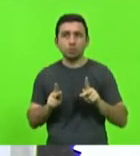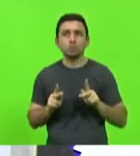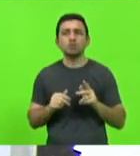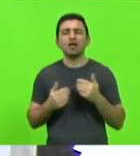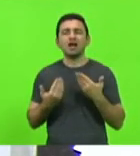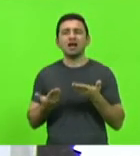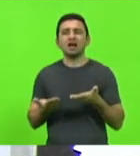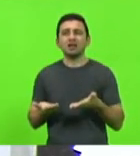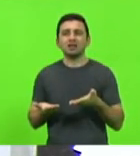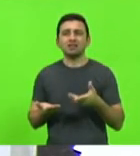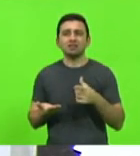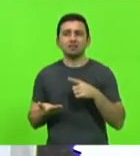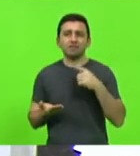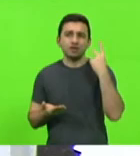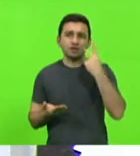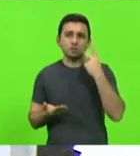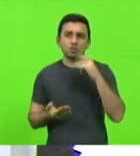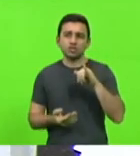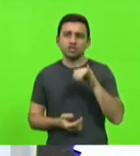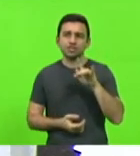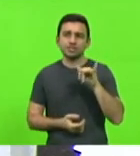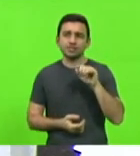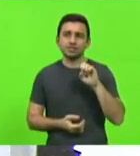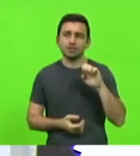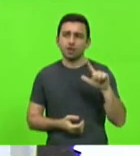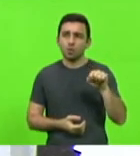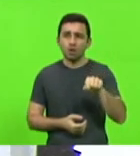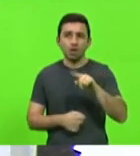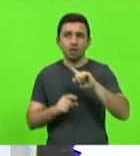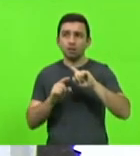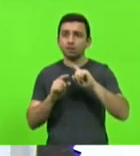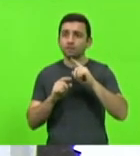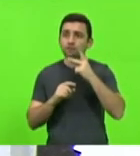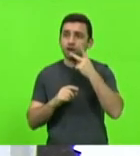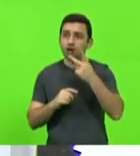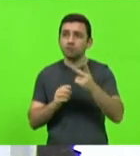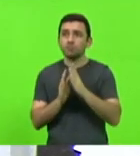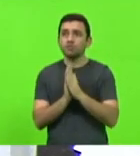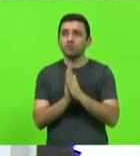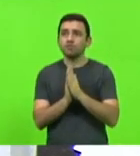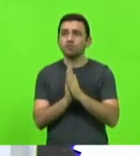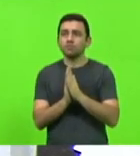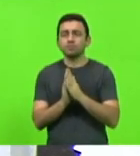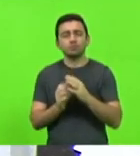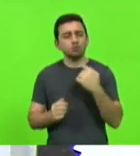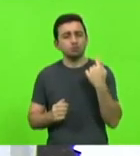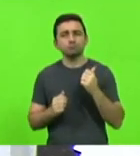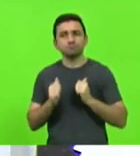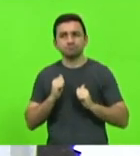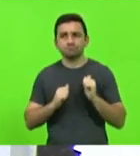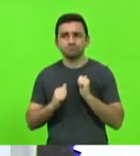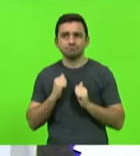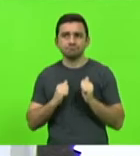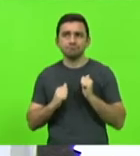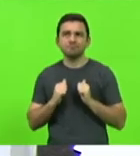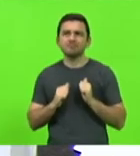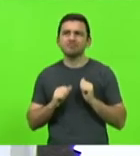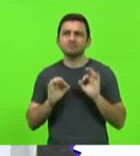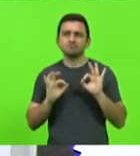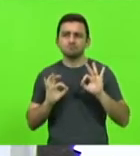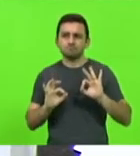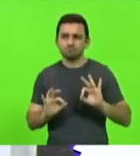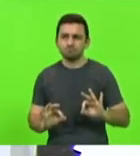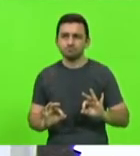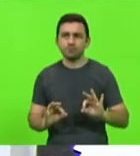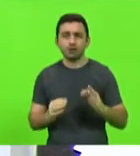Gesiel Sardá, que faz um apelo ao nosso secretário de Educação, e esperamos, com toda a condição que